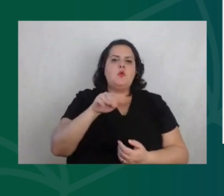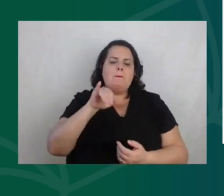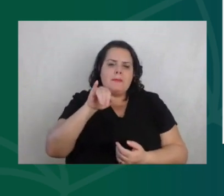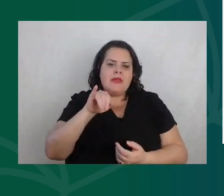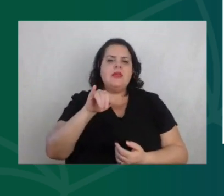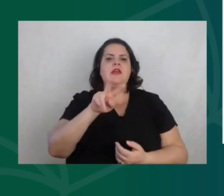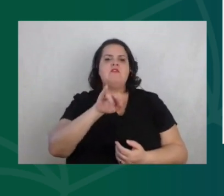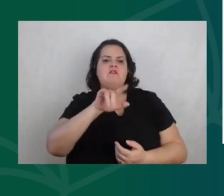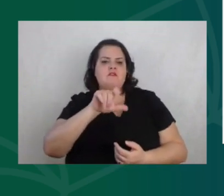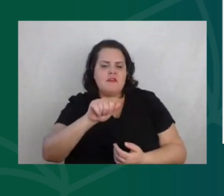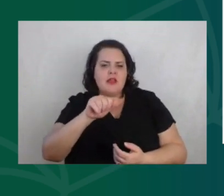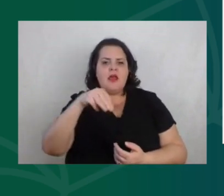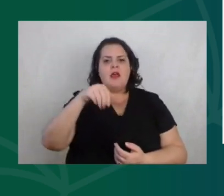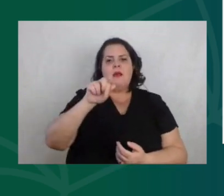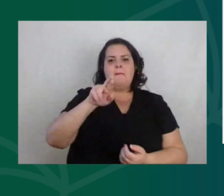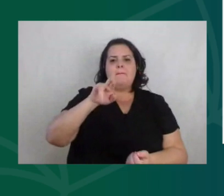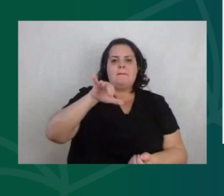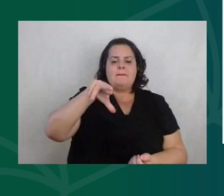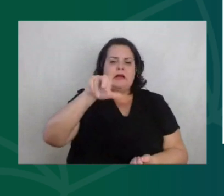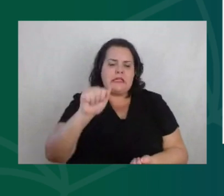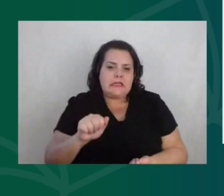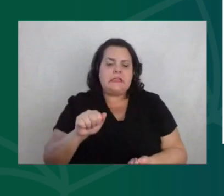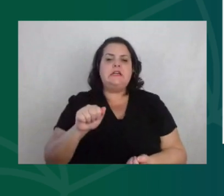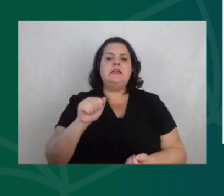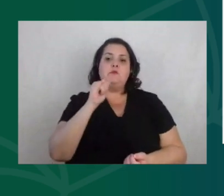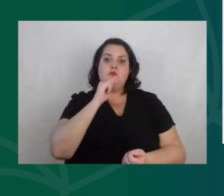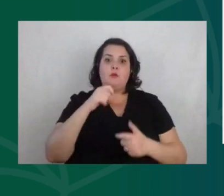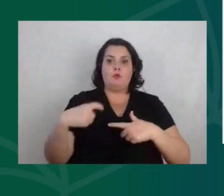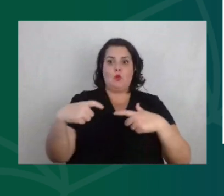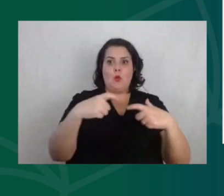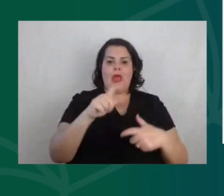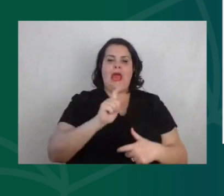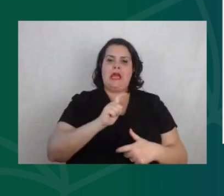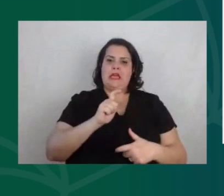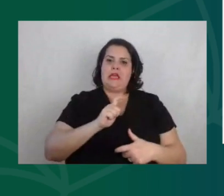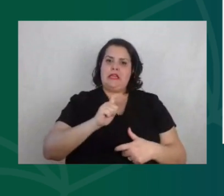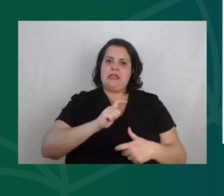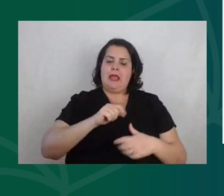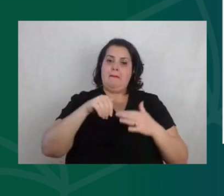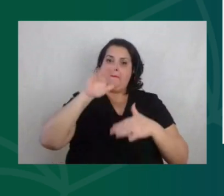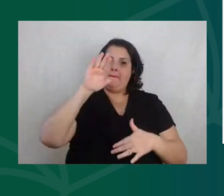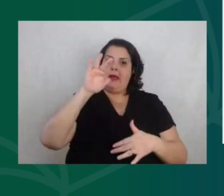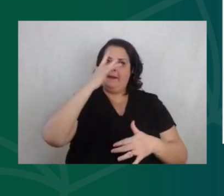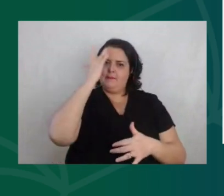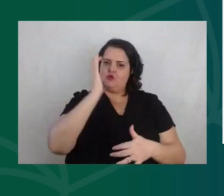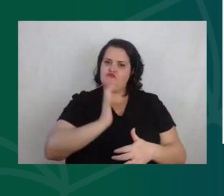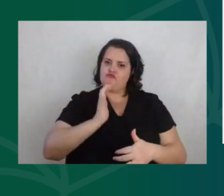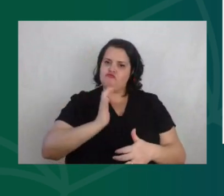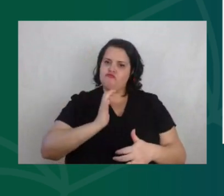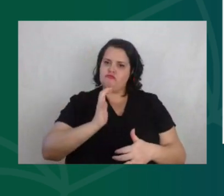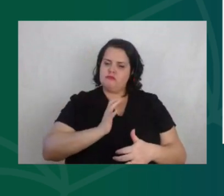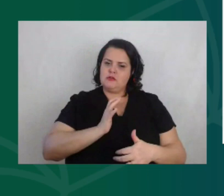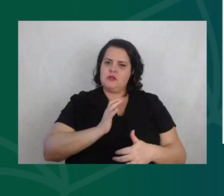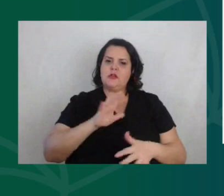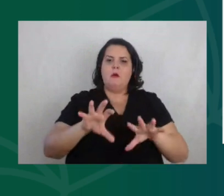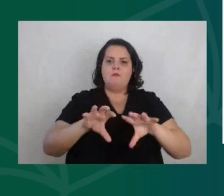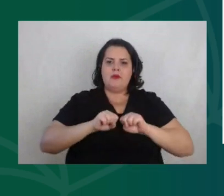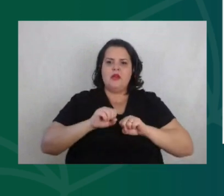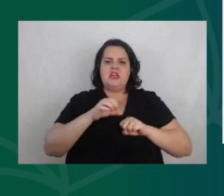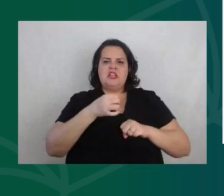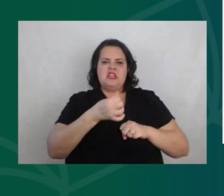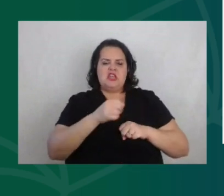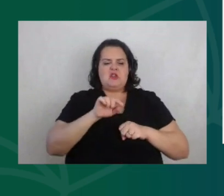região, você tem com melhor poder aquisitivo, você tem a prevalência de infecção em torno de 6,5,